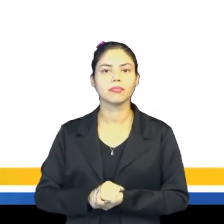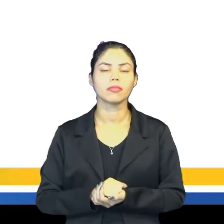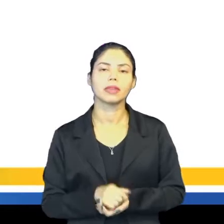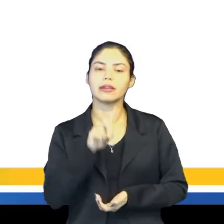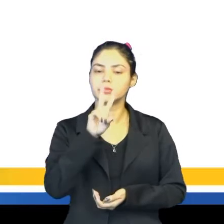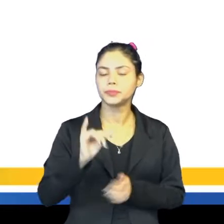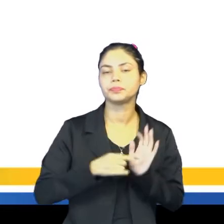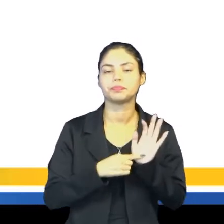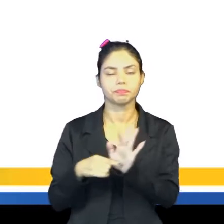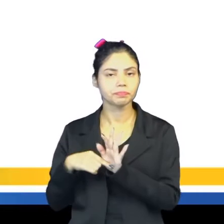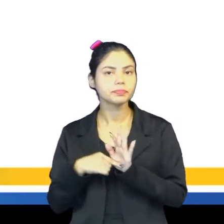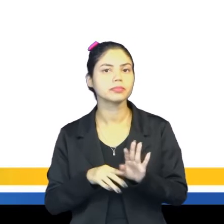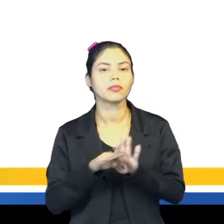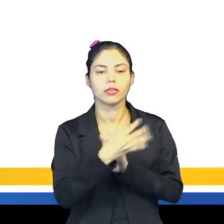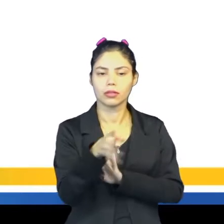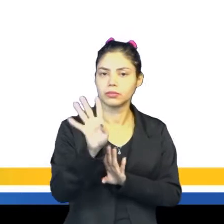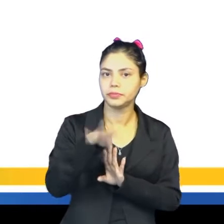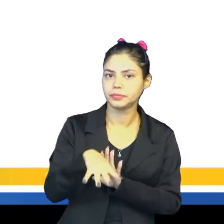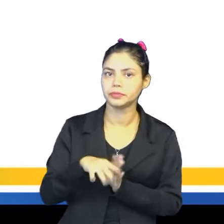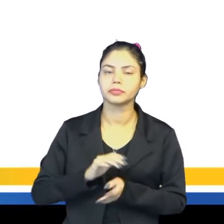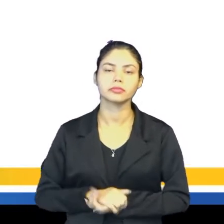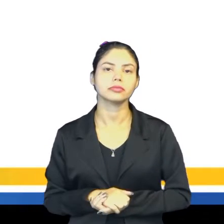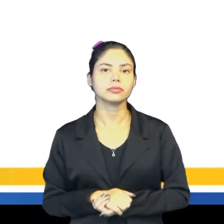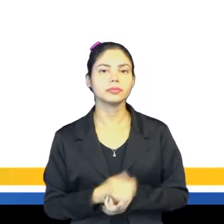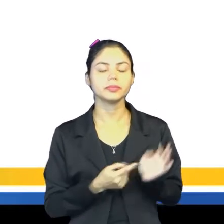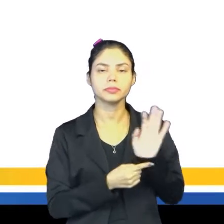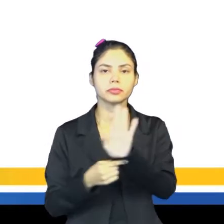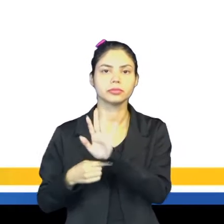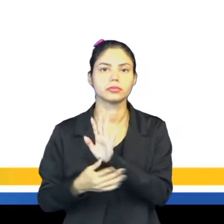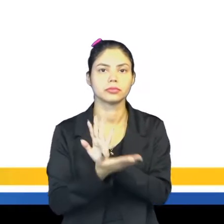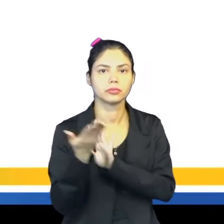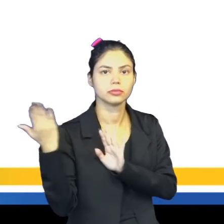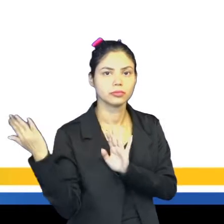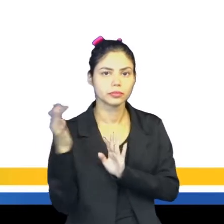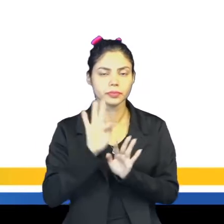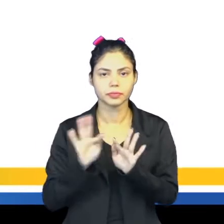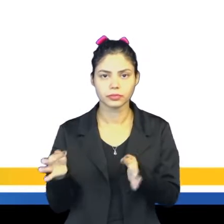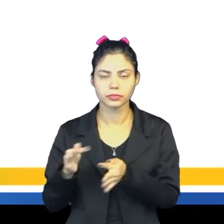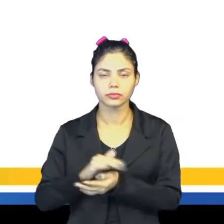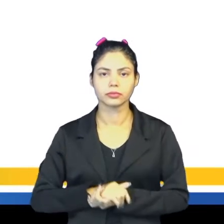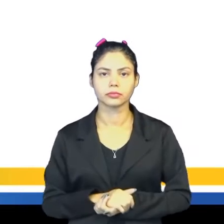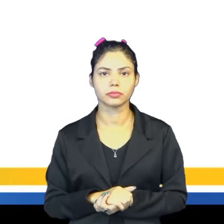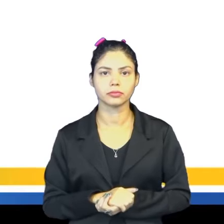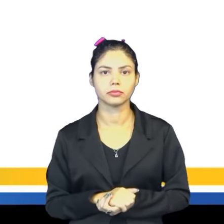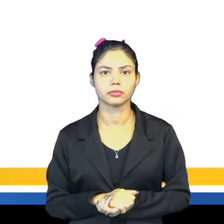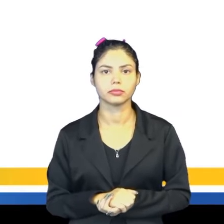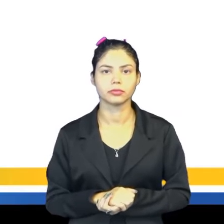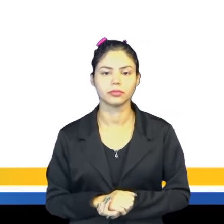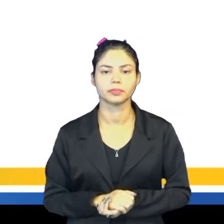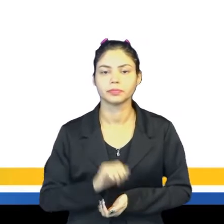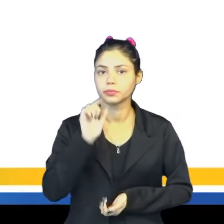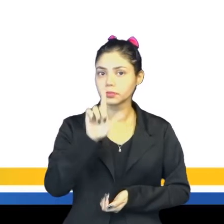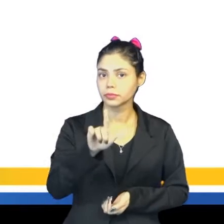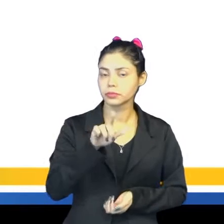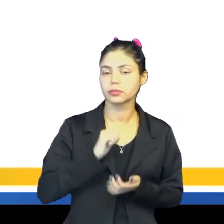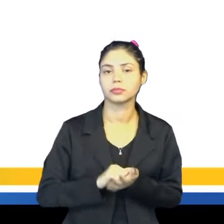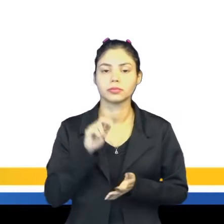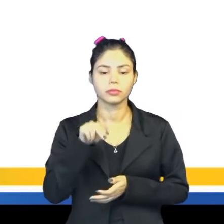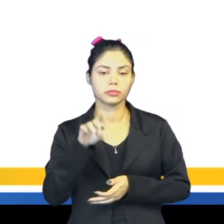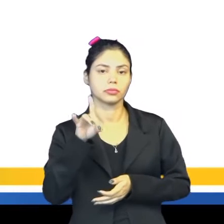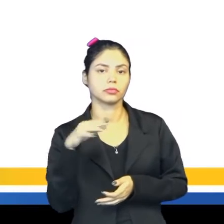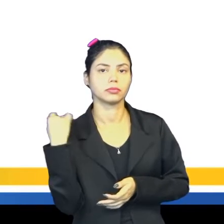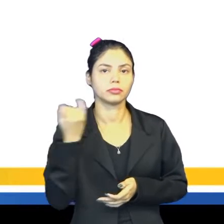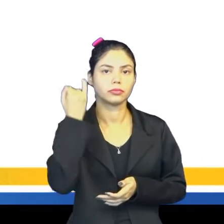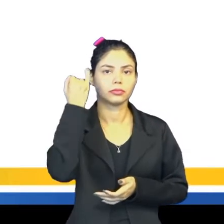ser representado nessa tabela aí. Tá? Vou mostrar como é bem simples. O litro é a